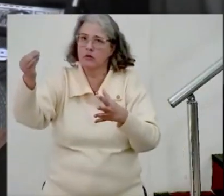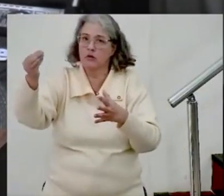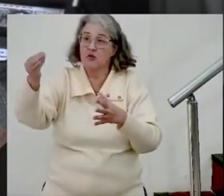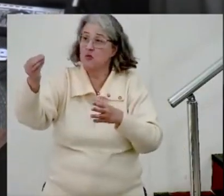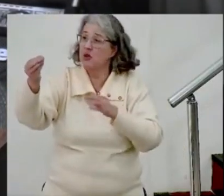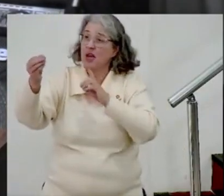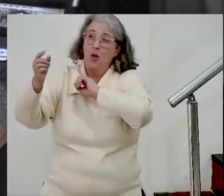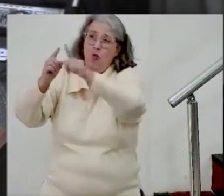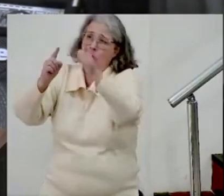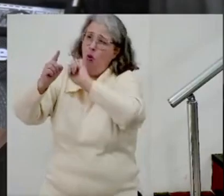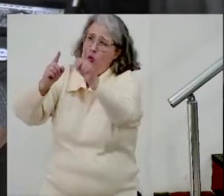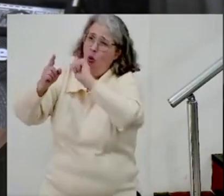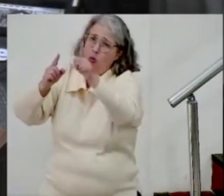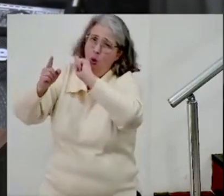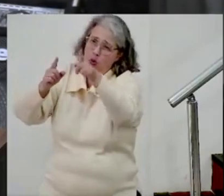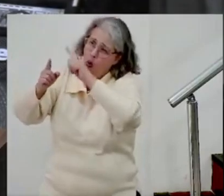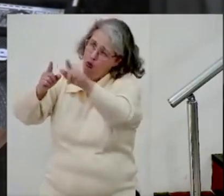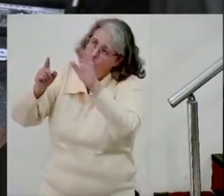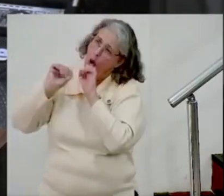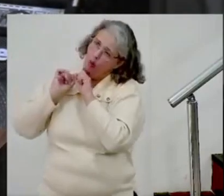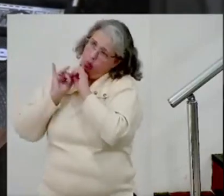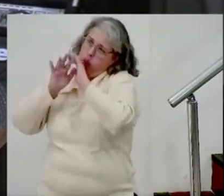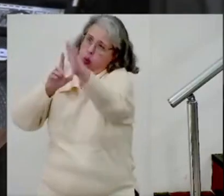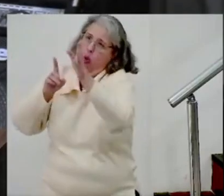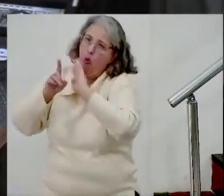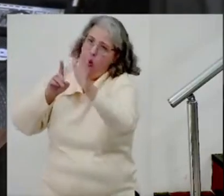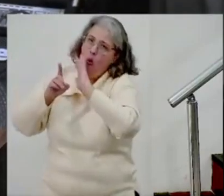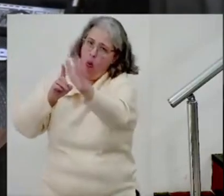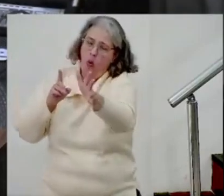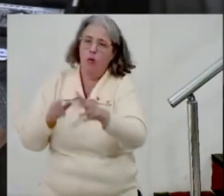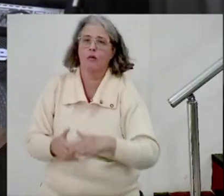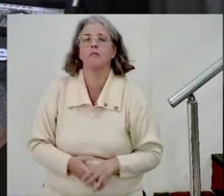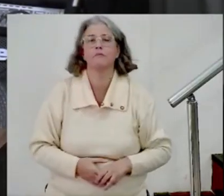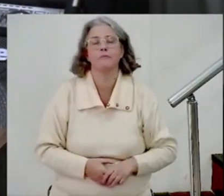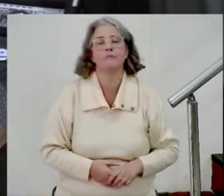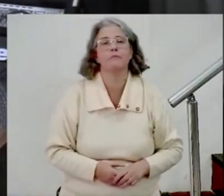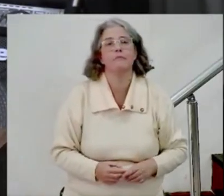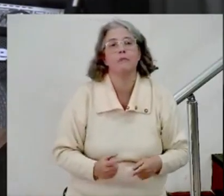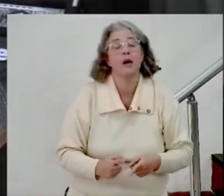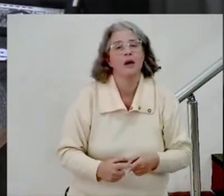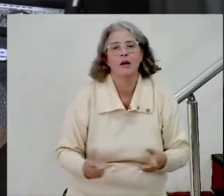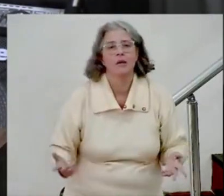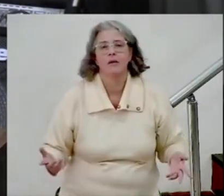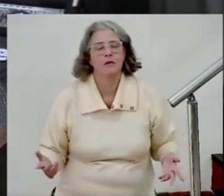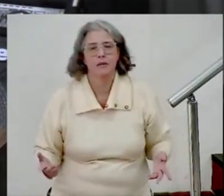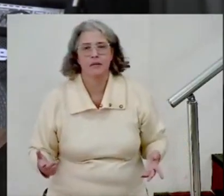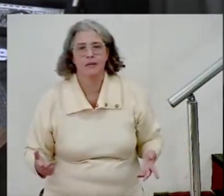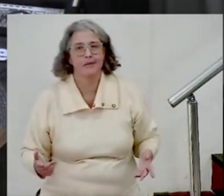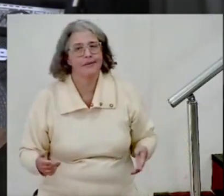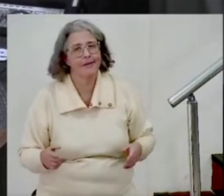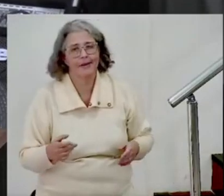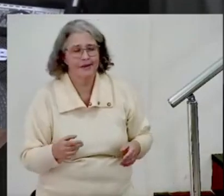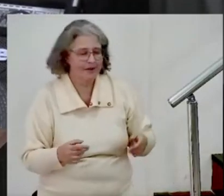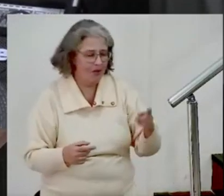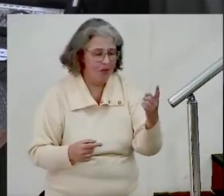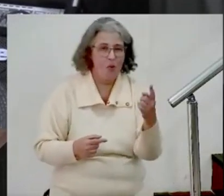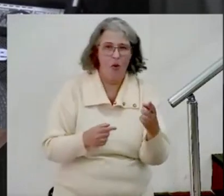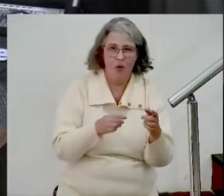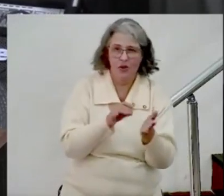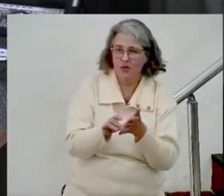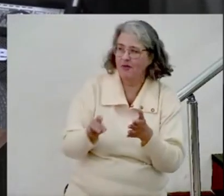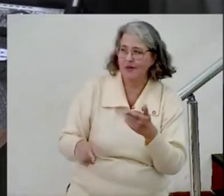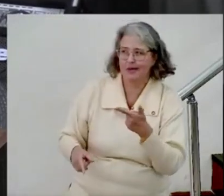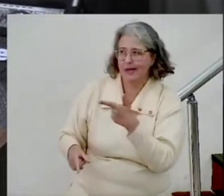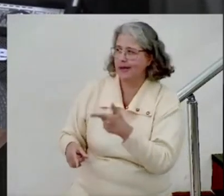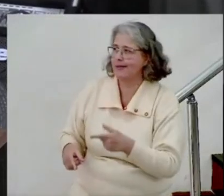obscurecido por tanta flecha que vai voar pelo céu. E o Leônidas, bem seguro de si, diz, não tem problema não, a gente luta no escuro. né? Você deve ter visto essa